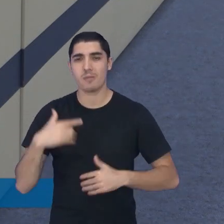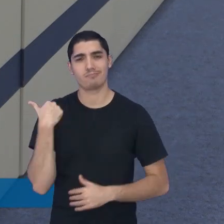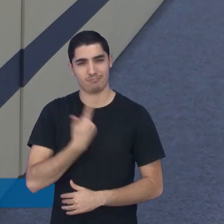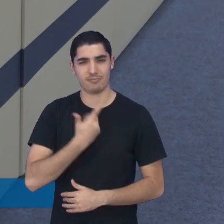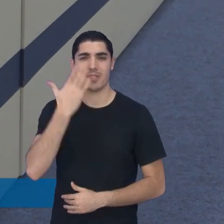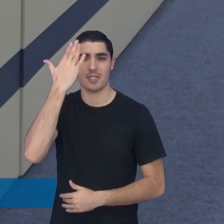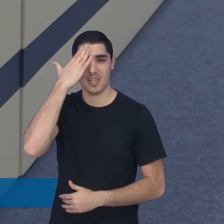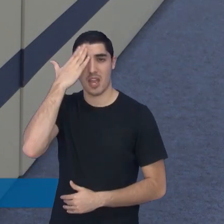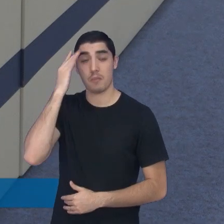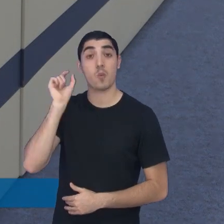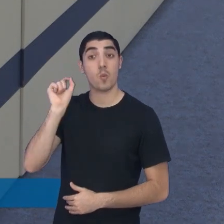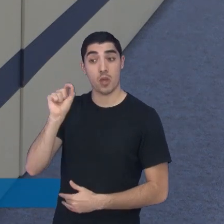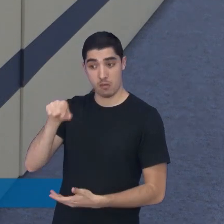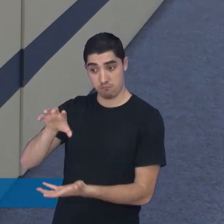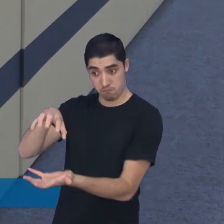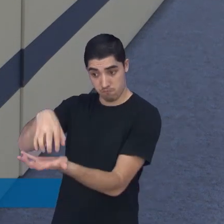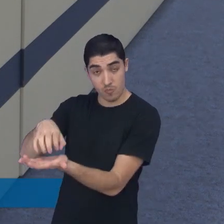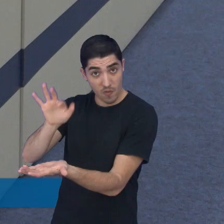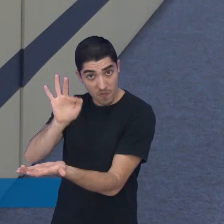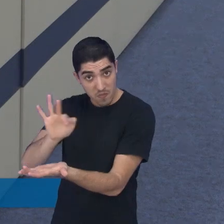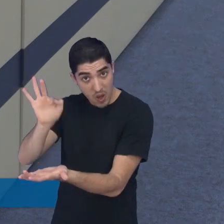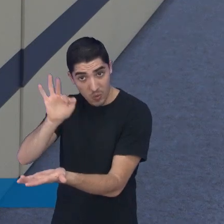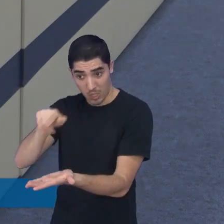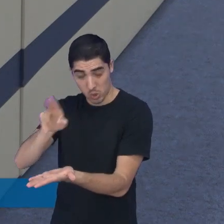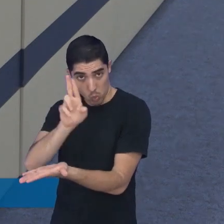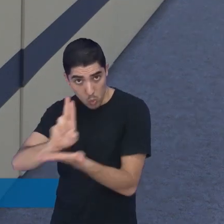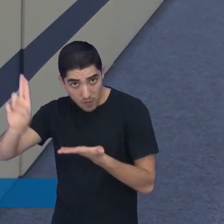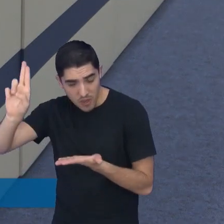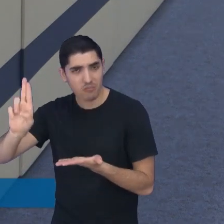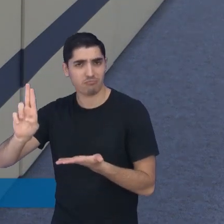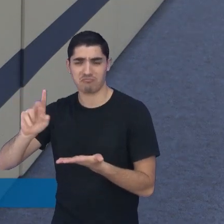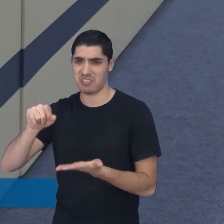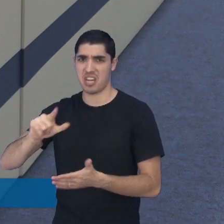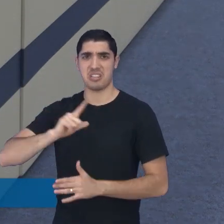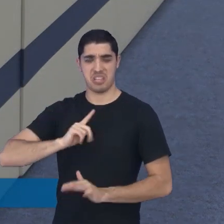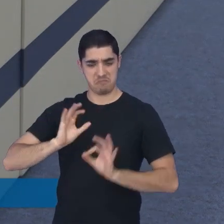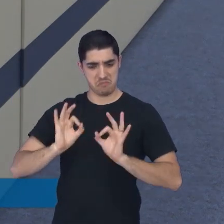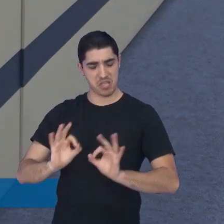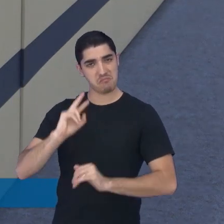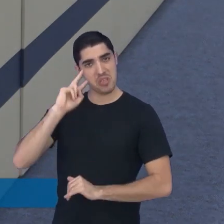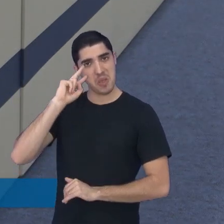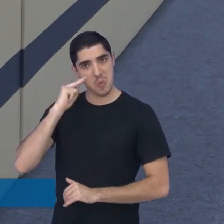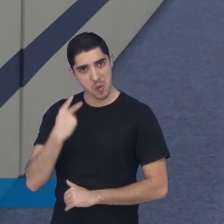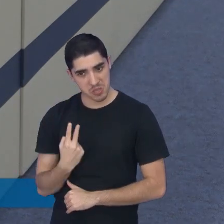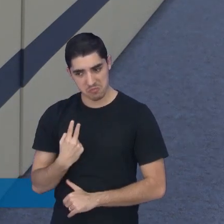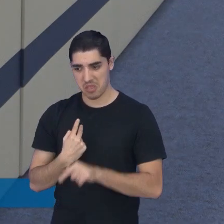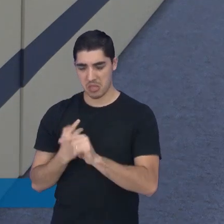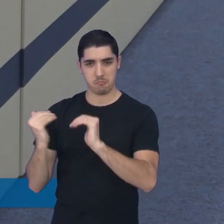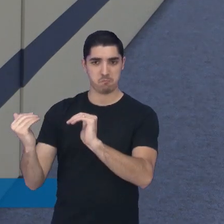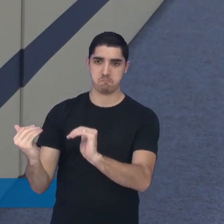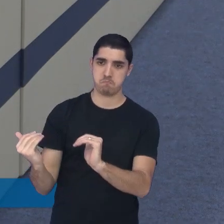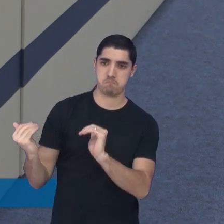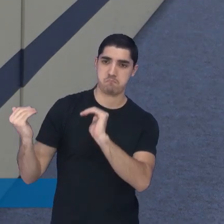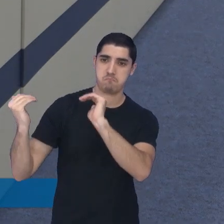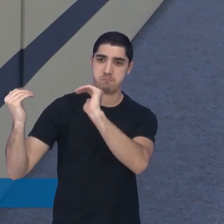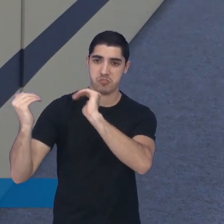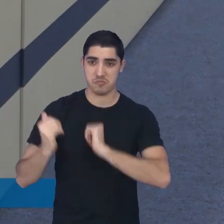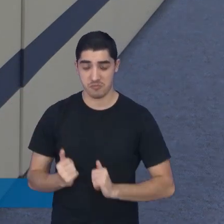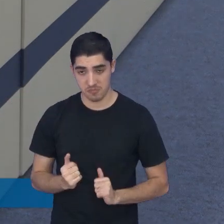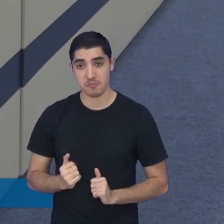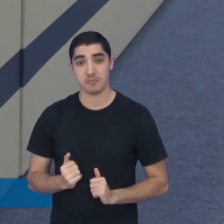uma universidade ter esse reconhecimento, ter essa posição, não é? Enquanto